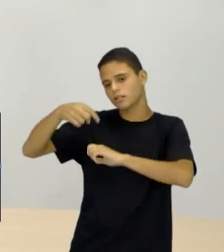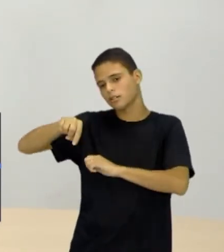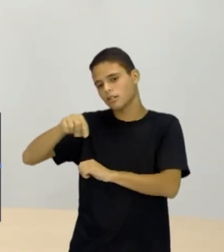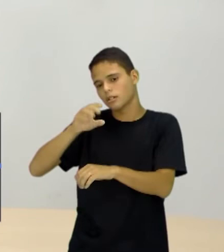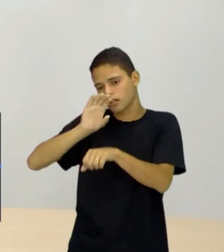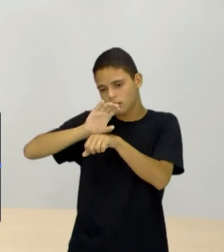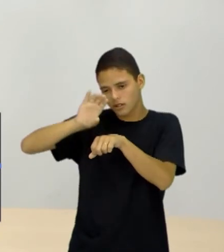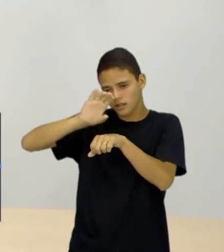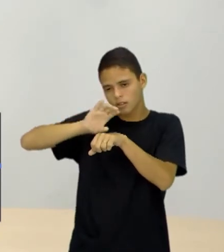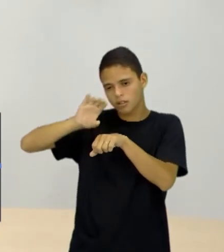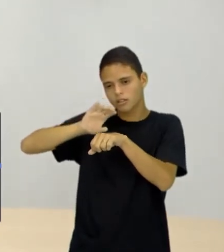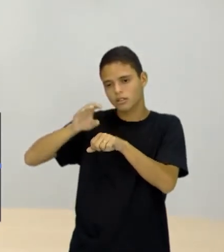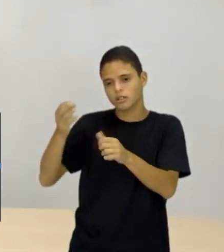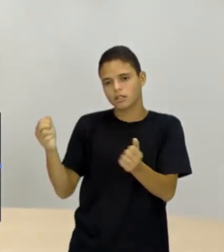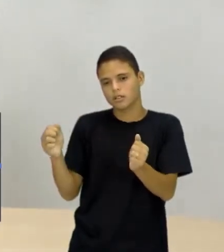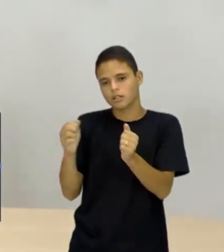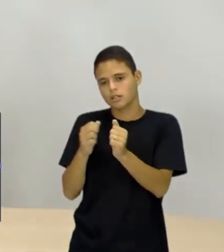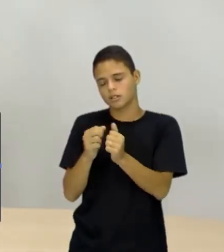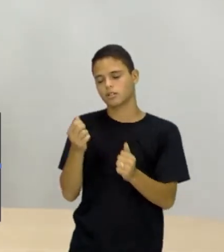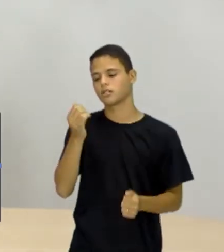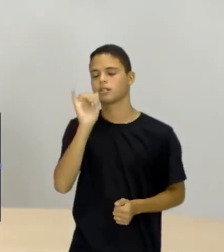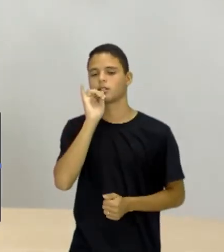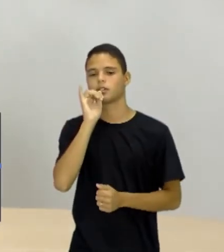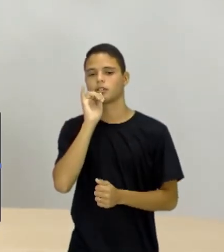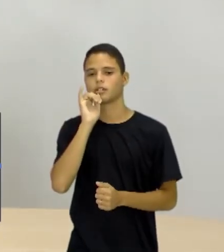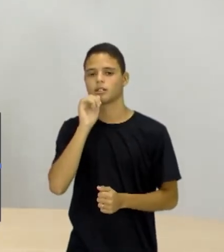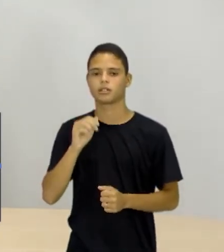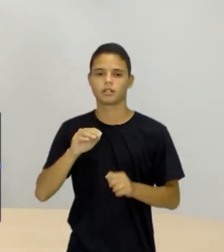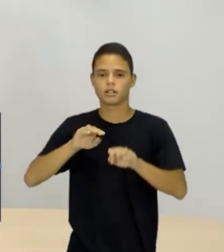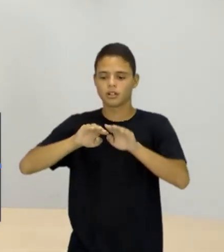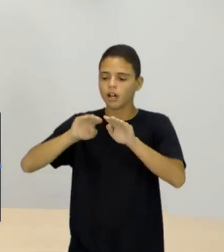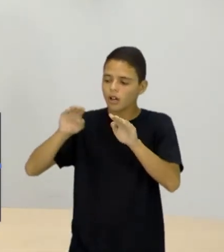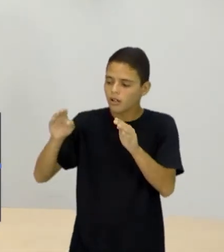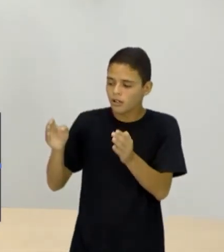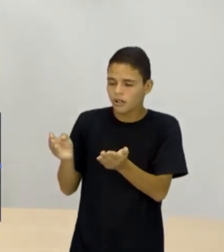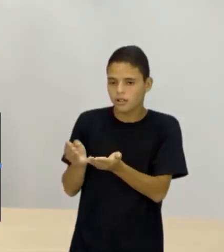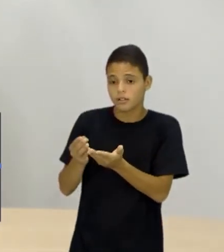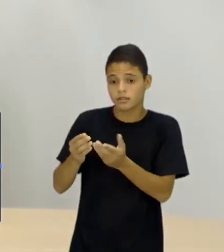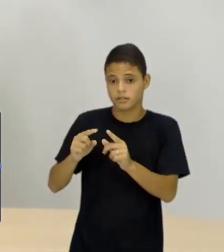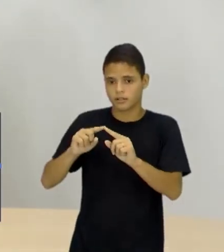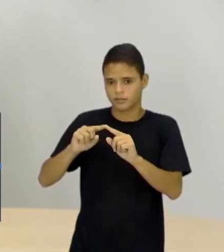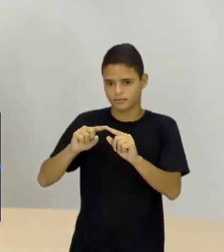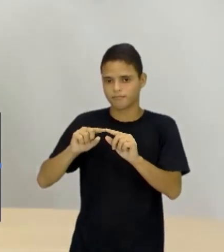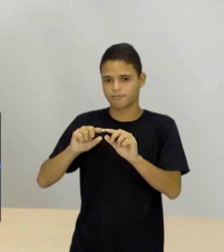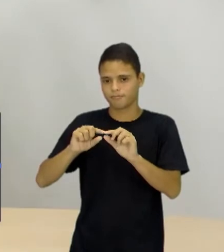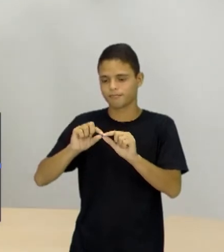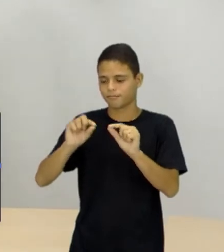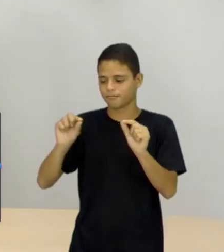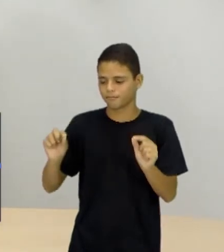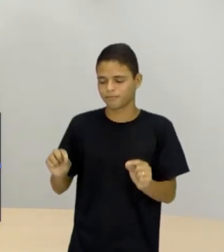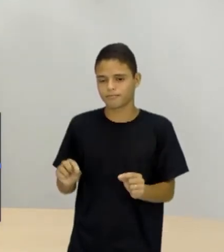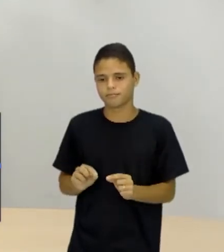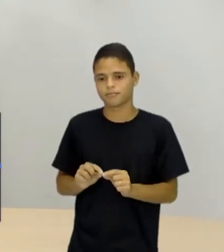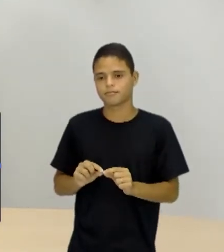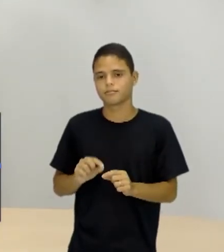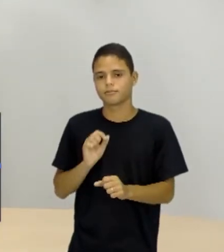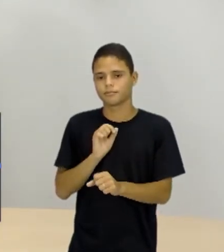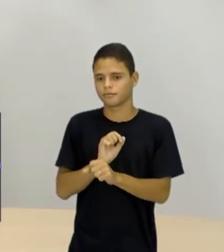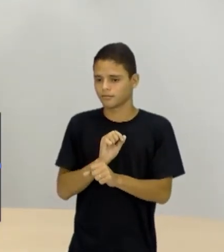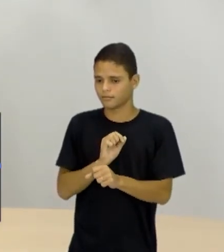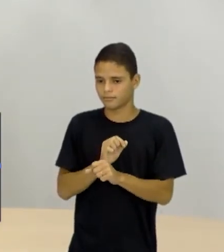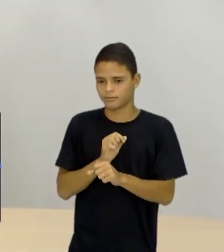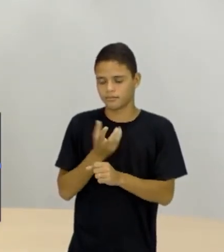junto, de você pegar uma bola nessa escala aí, colocar num balde de água e tirar, você tem que esperar secar 30%